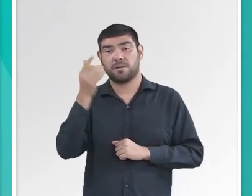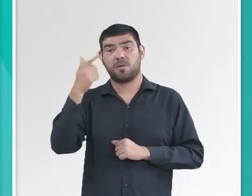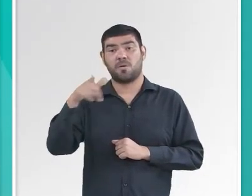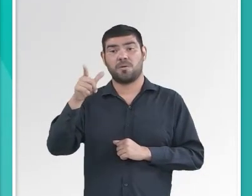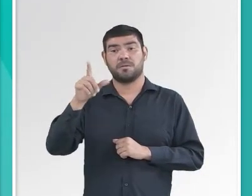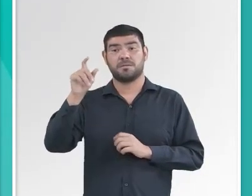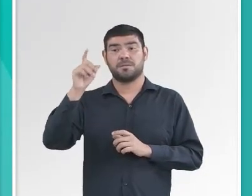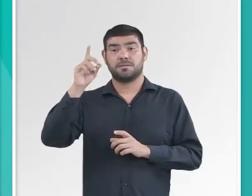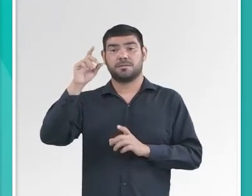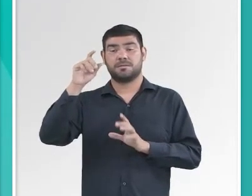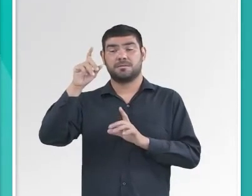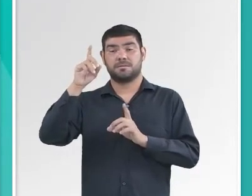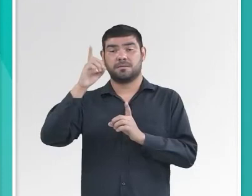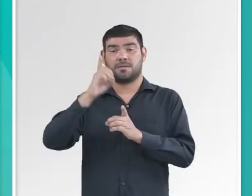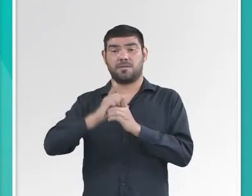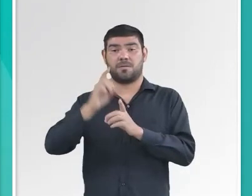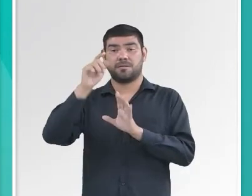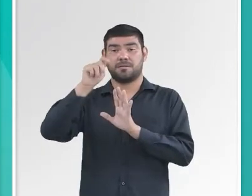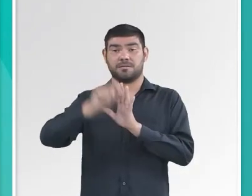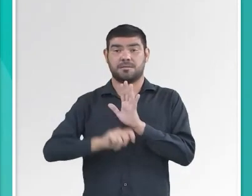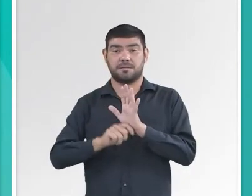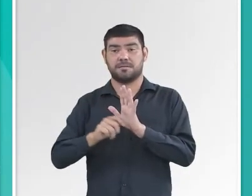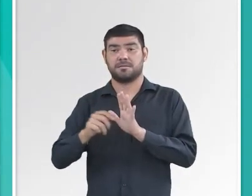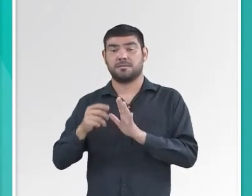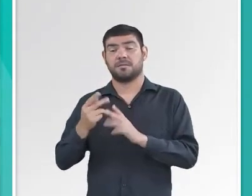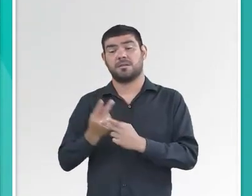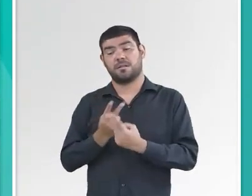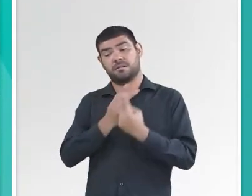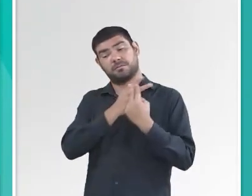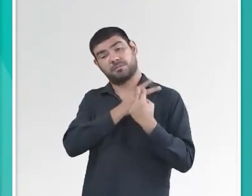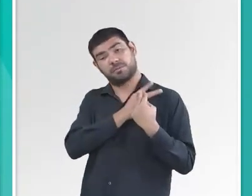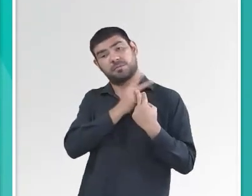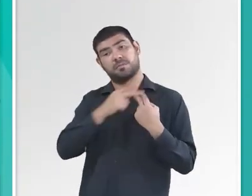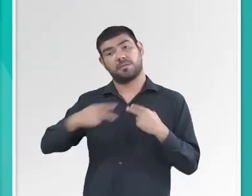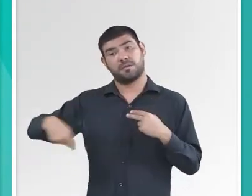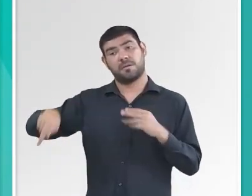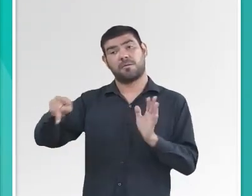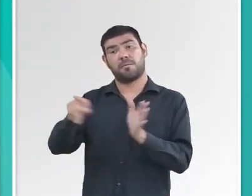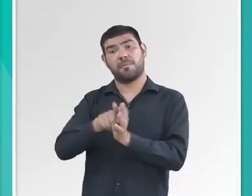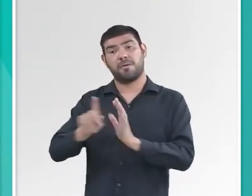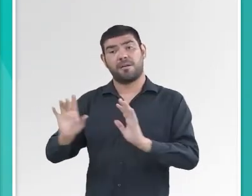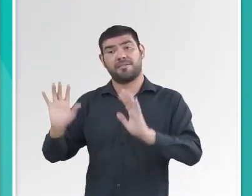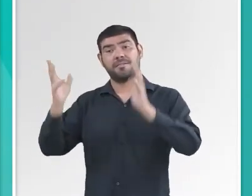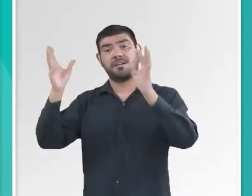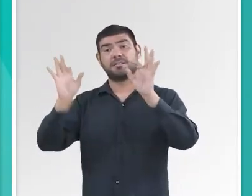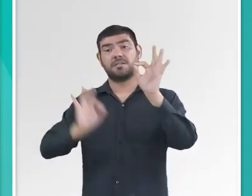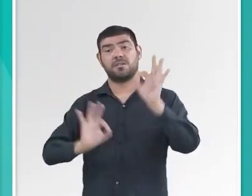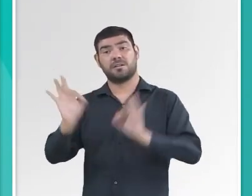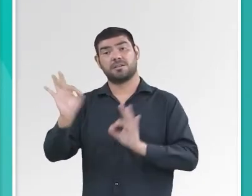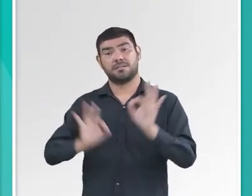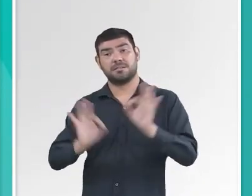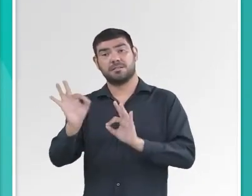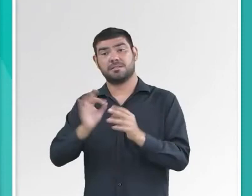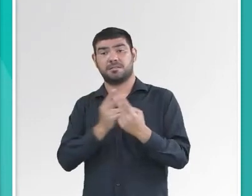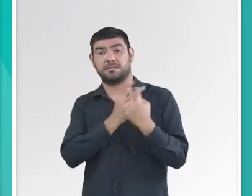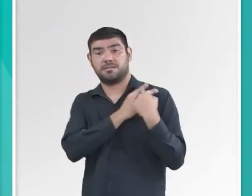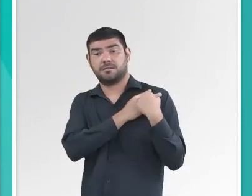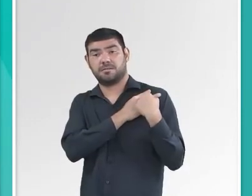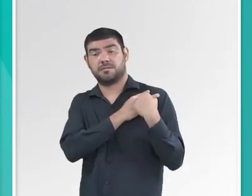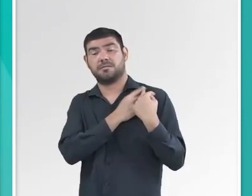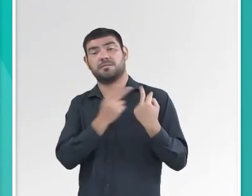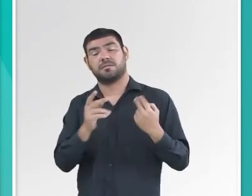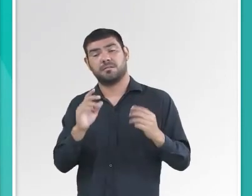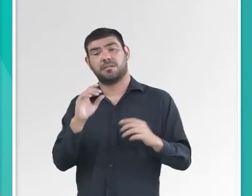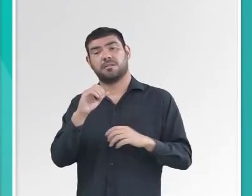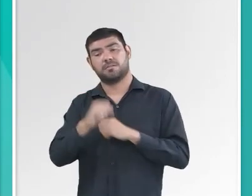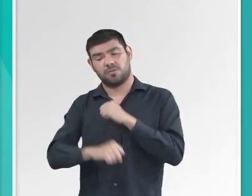texto. Ele coloca essa responsabilidade para a própria festa, para as pessoas que organizam. Já que a festa todo ano